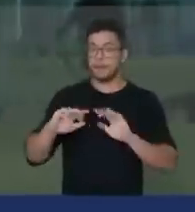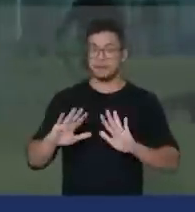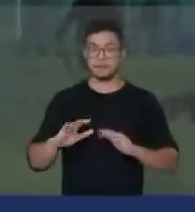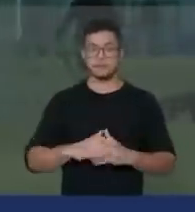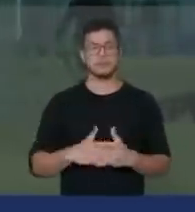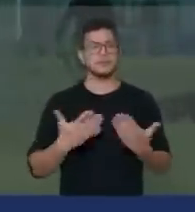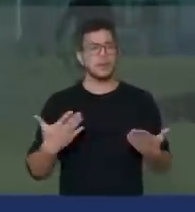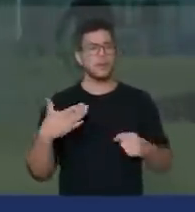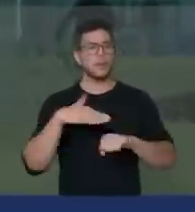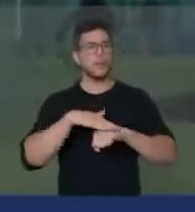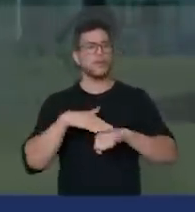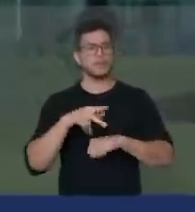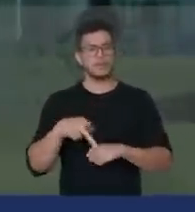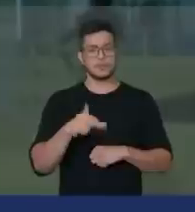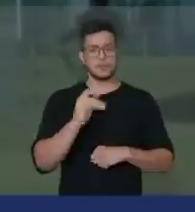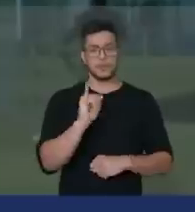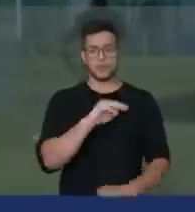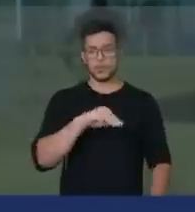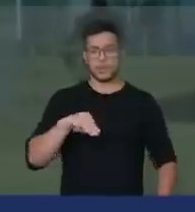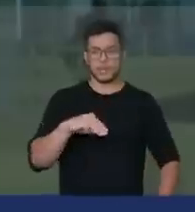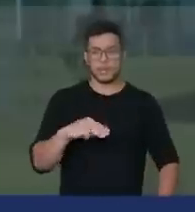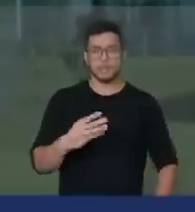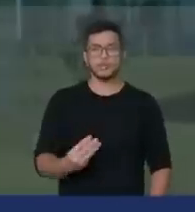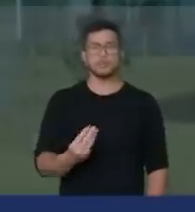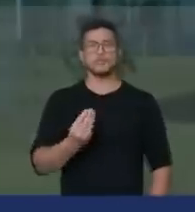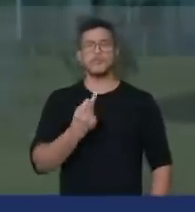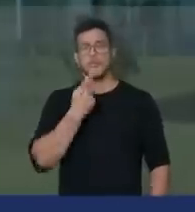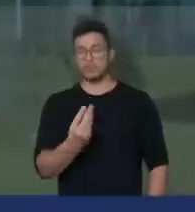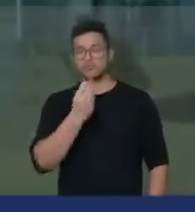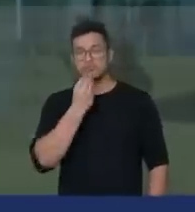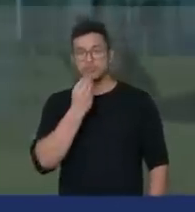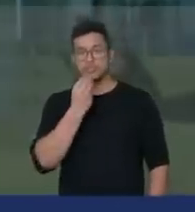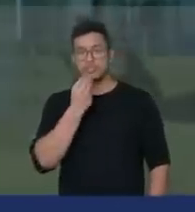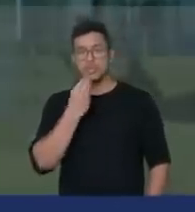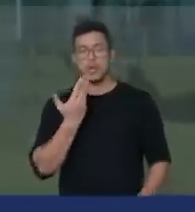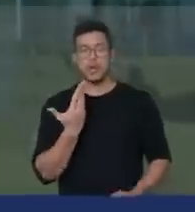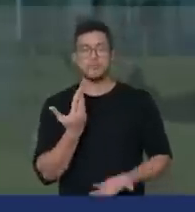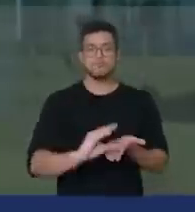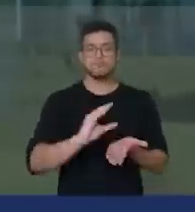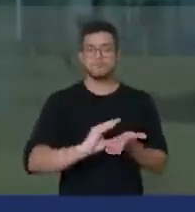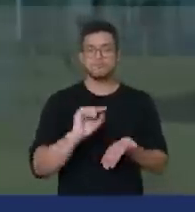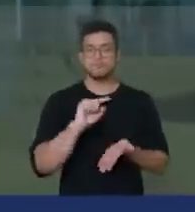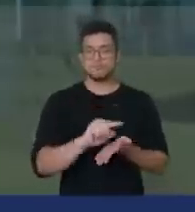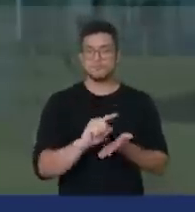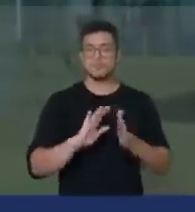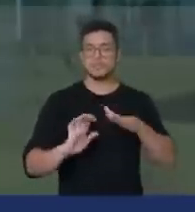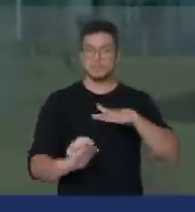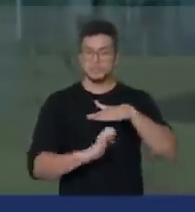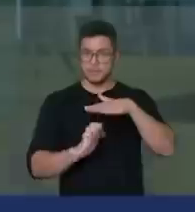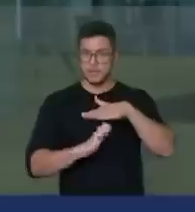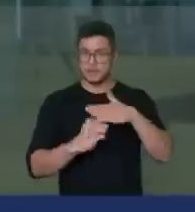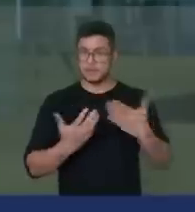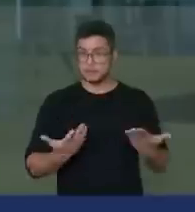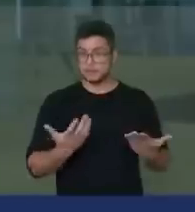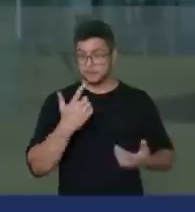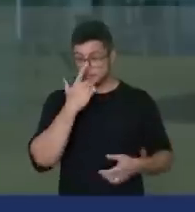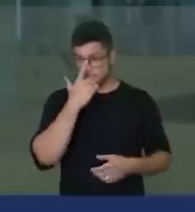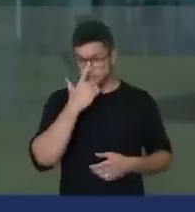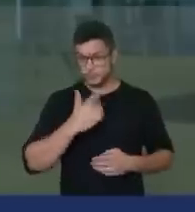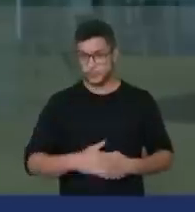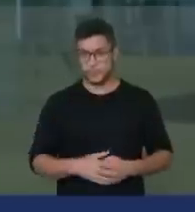que existem outras formas de subsidiar as empresas a chegarem no interior, que é uma das razões, não é?